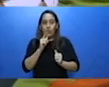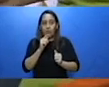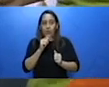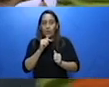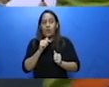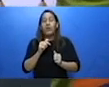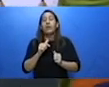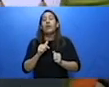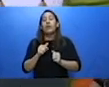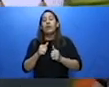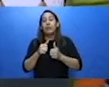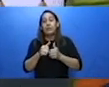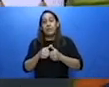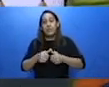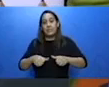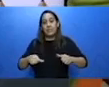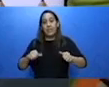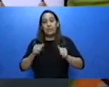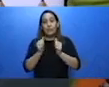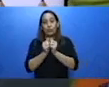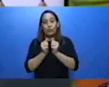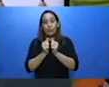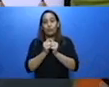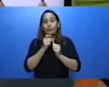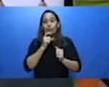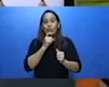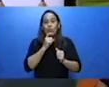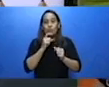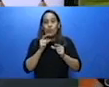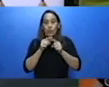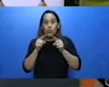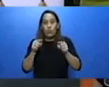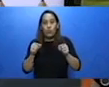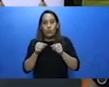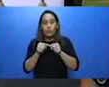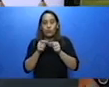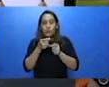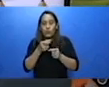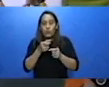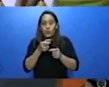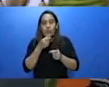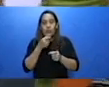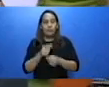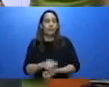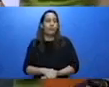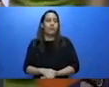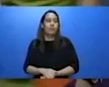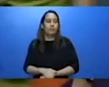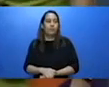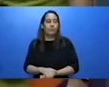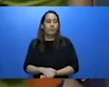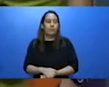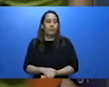congelou com a água que